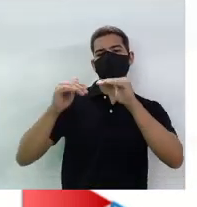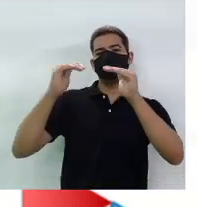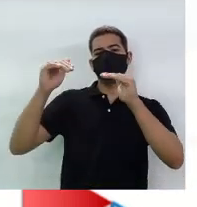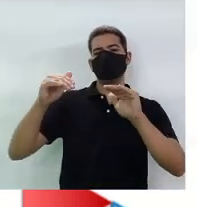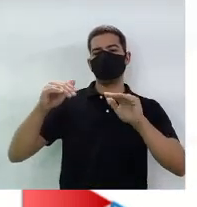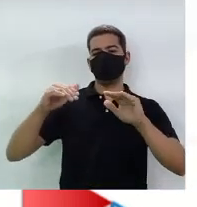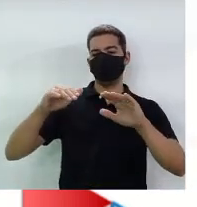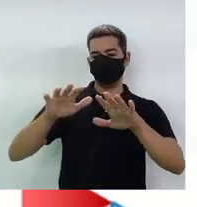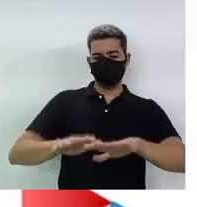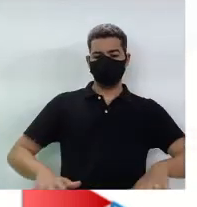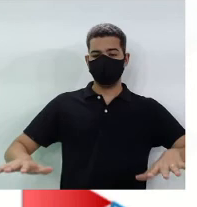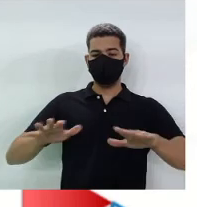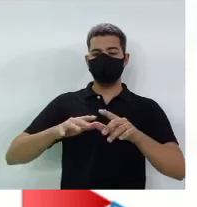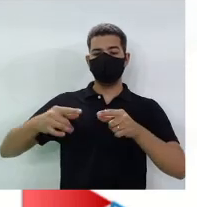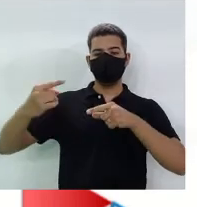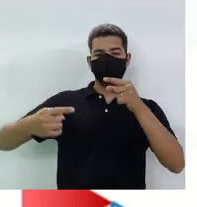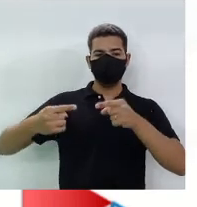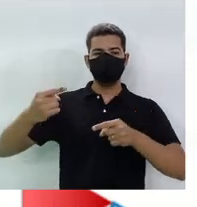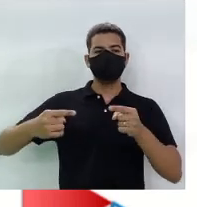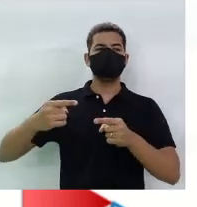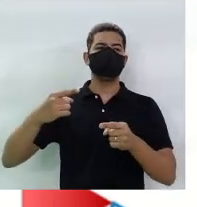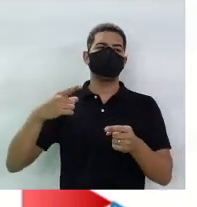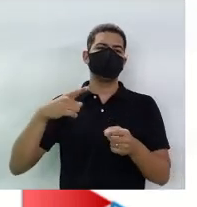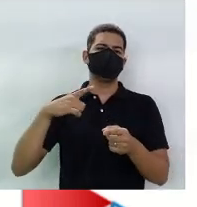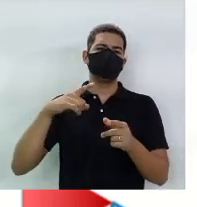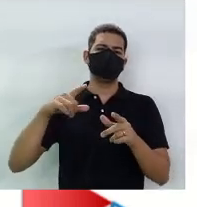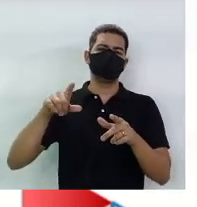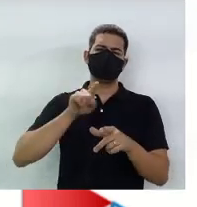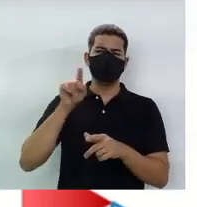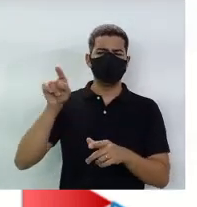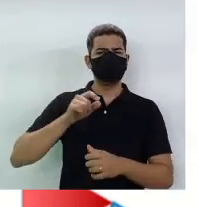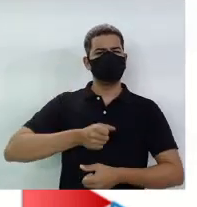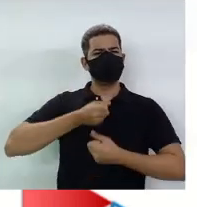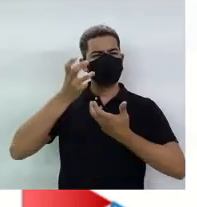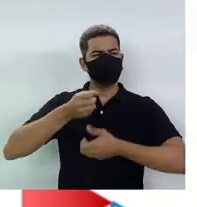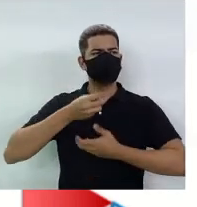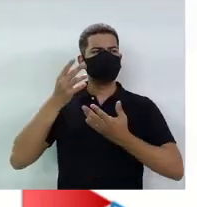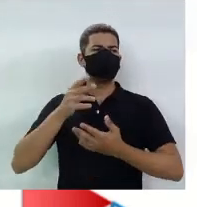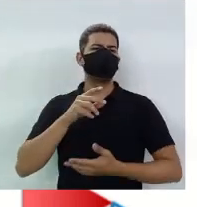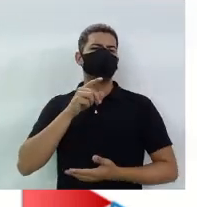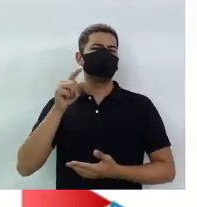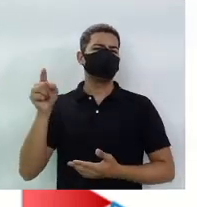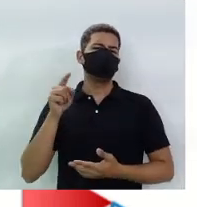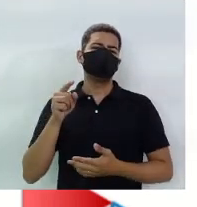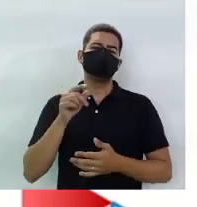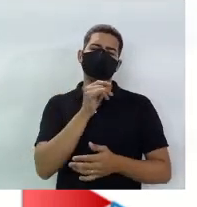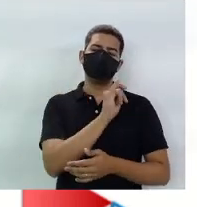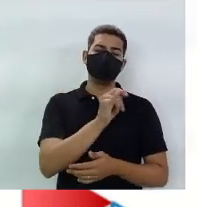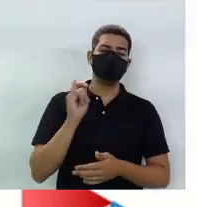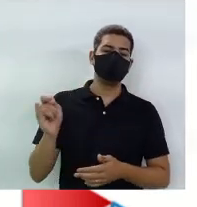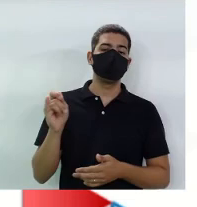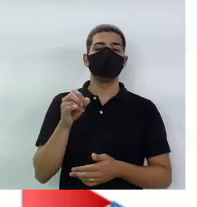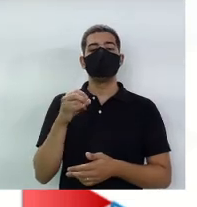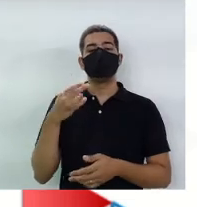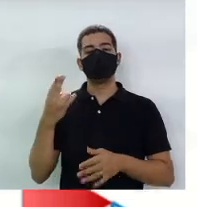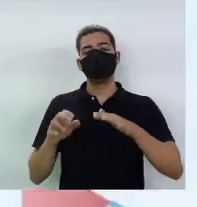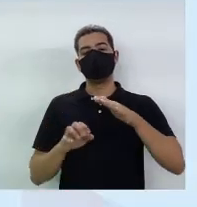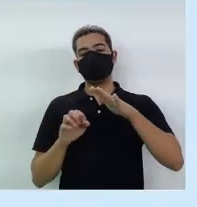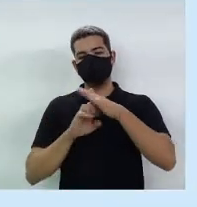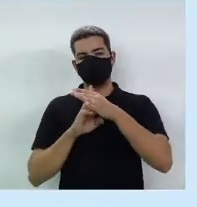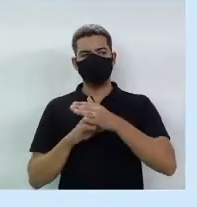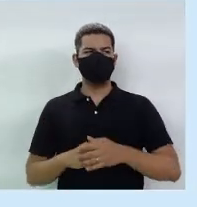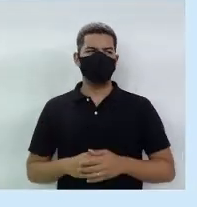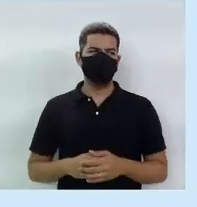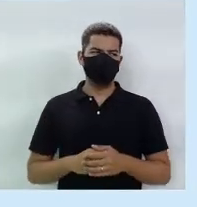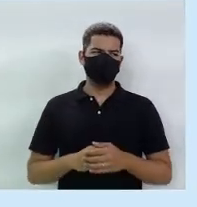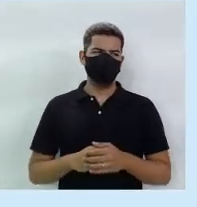público, certo? Distinguindo-se das manifestações de caráter institucional ou empresarial. Vamos